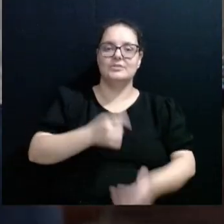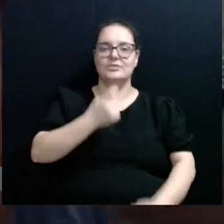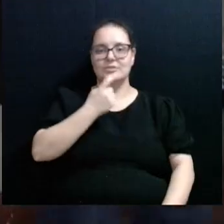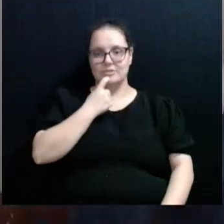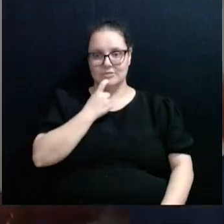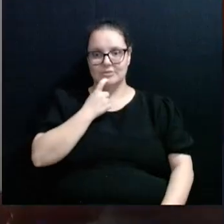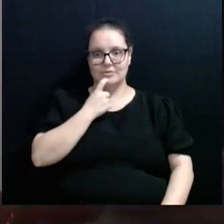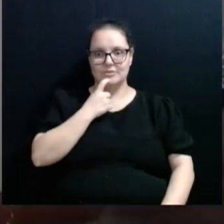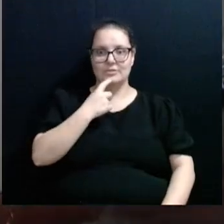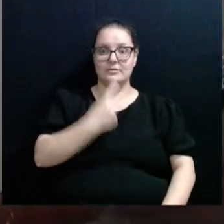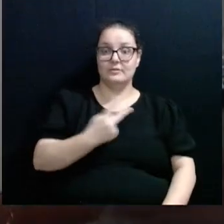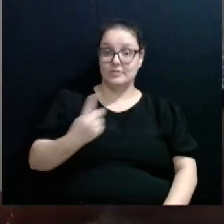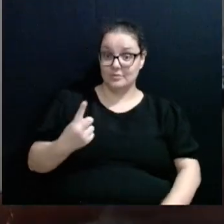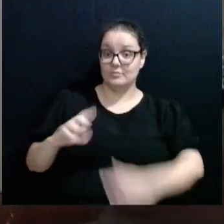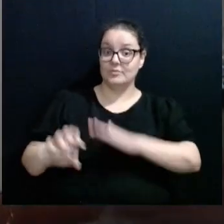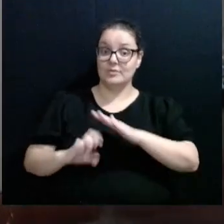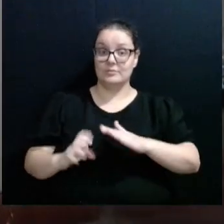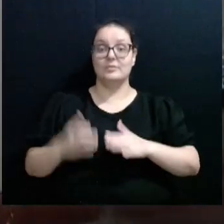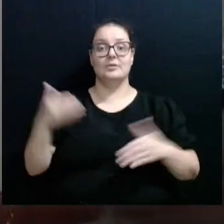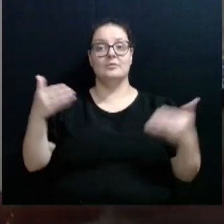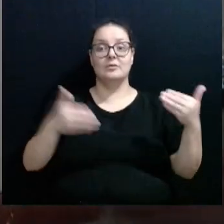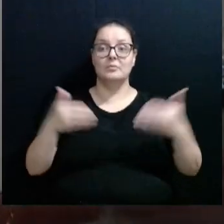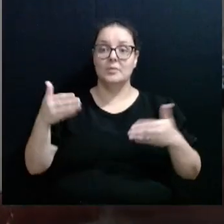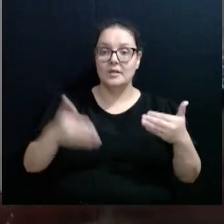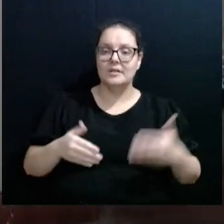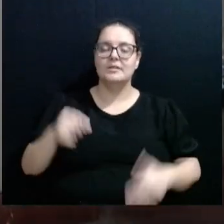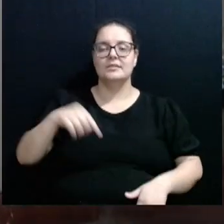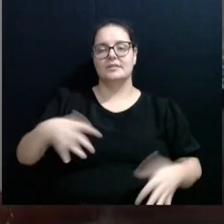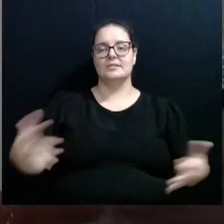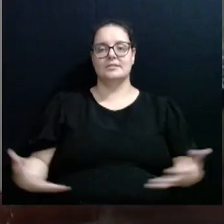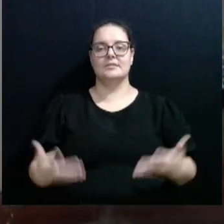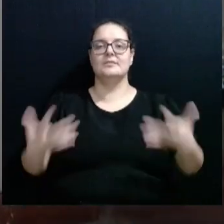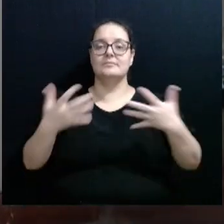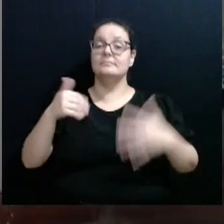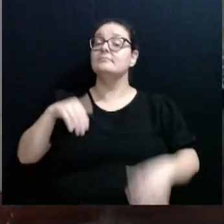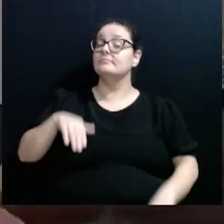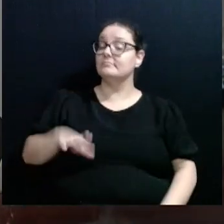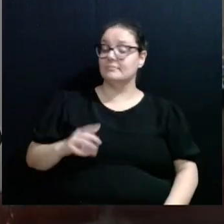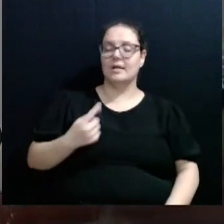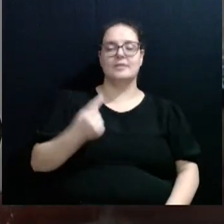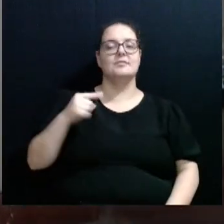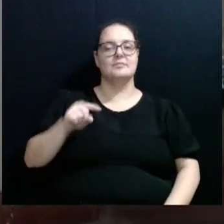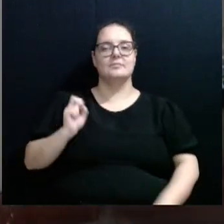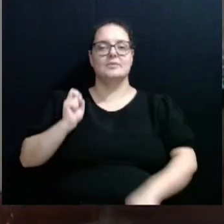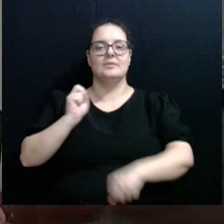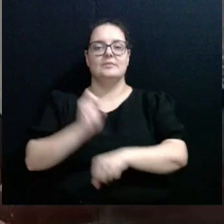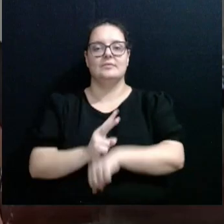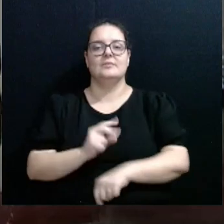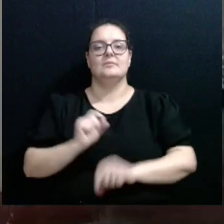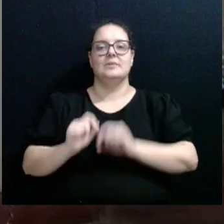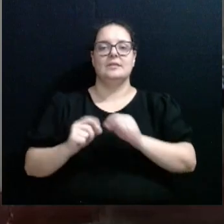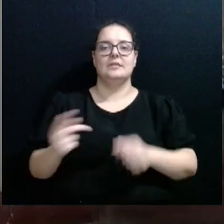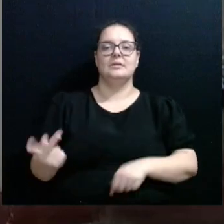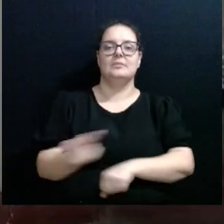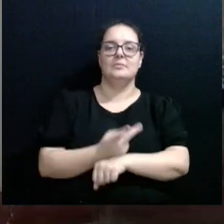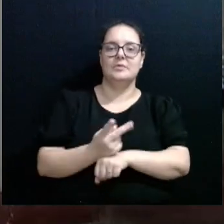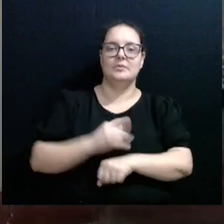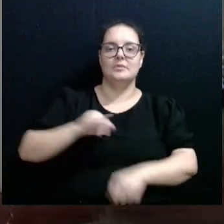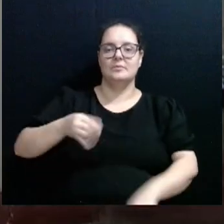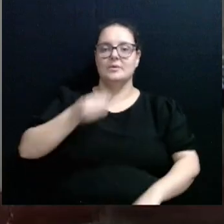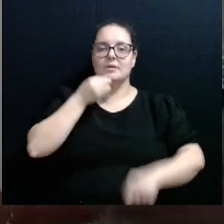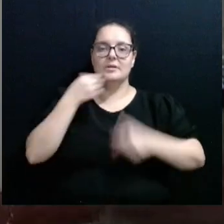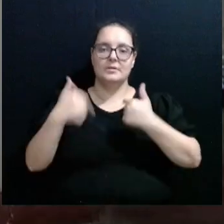empresas estão participando dessa iniciativa e são mais de 1.000 vagas para quem está procurando um emprego, uma oportunidade nova nesse